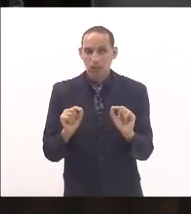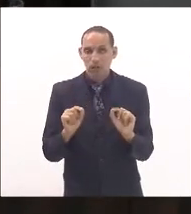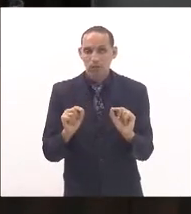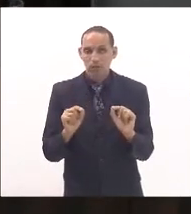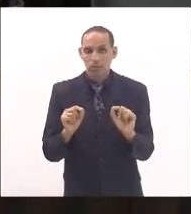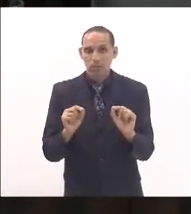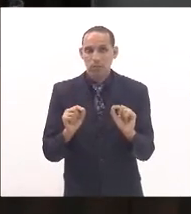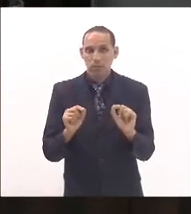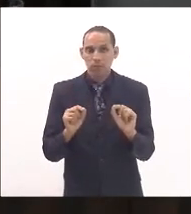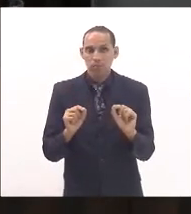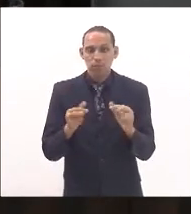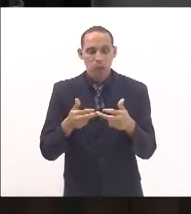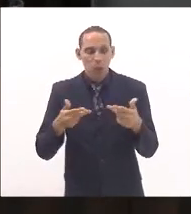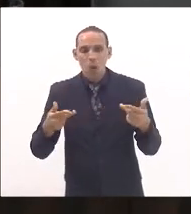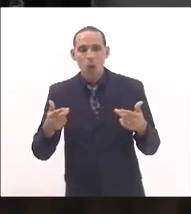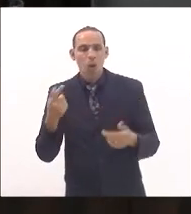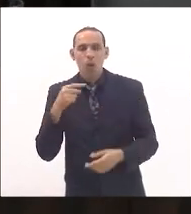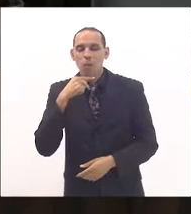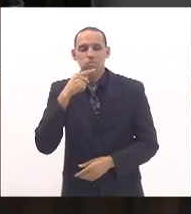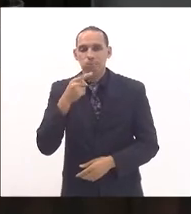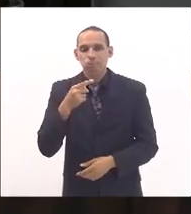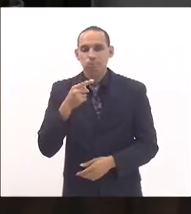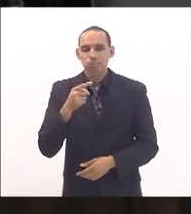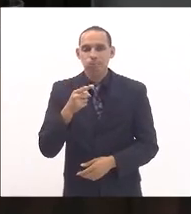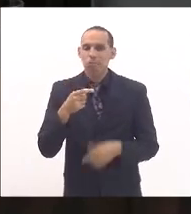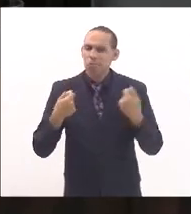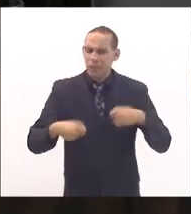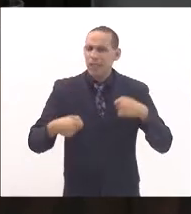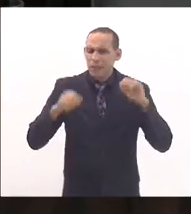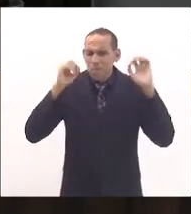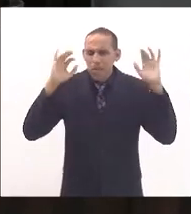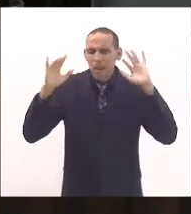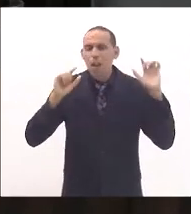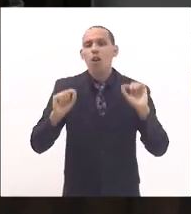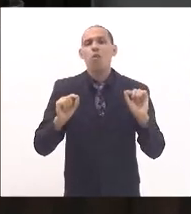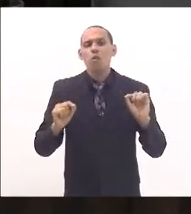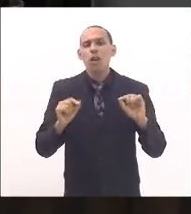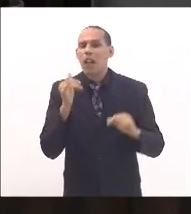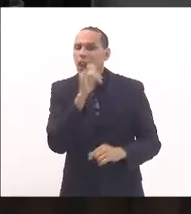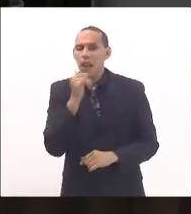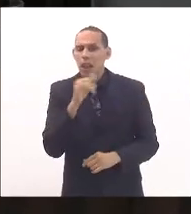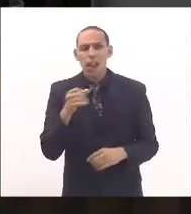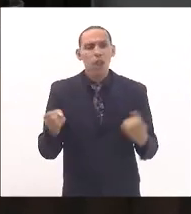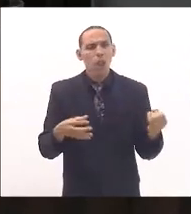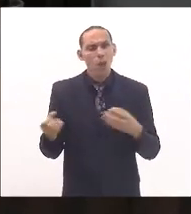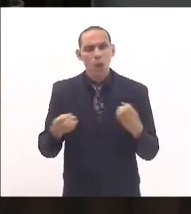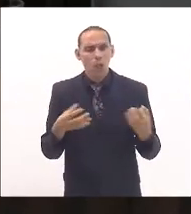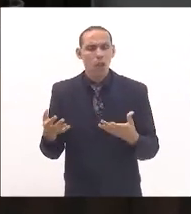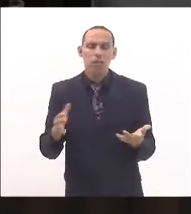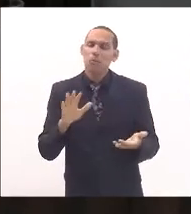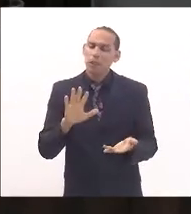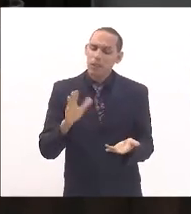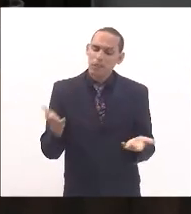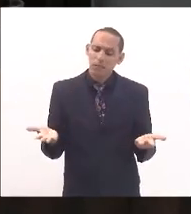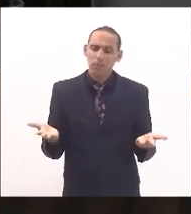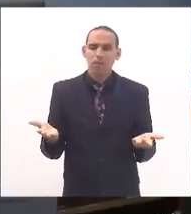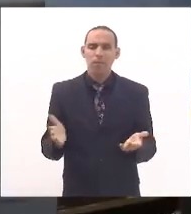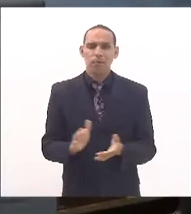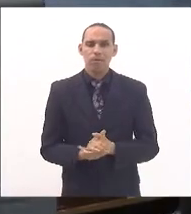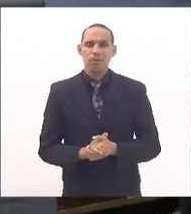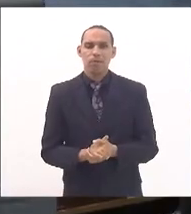esses empreendimentos. Logicamente, a gente precisa pensar em energias renováveis, tudo igual, mas...